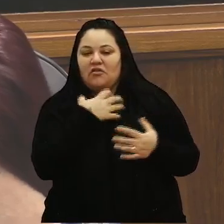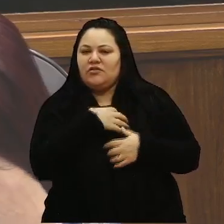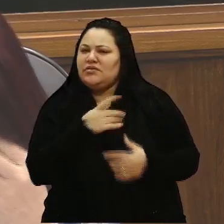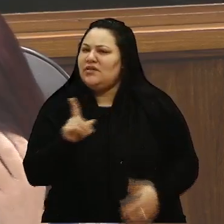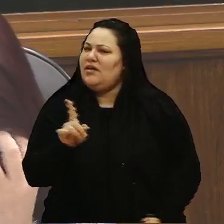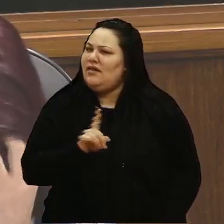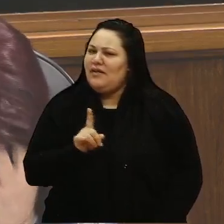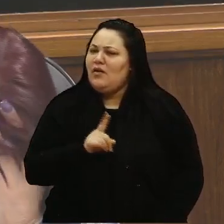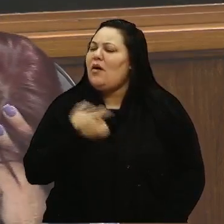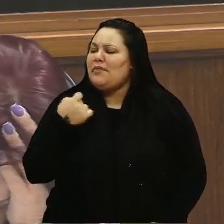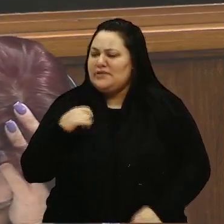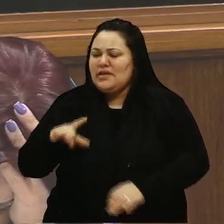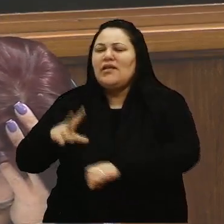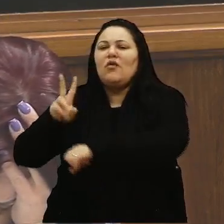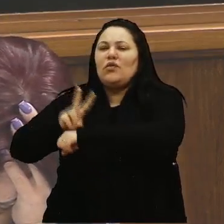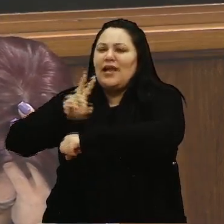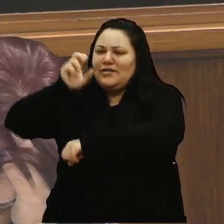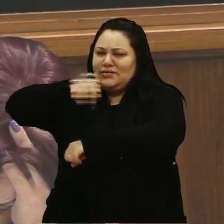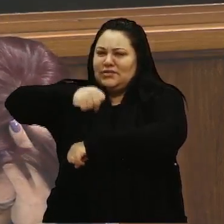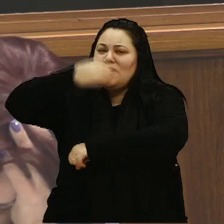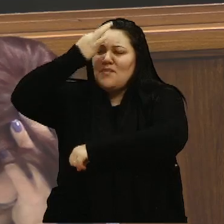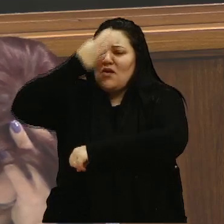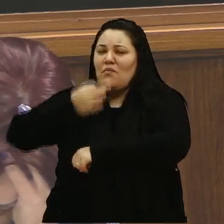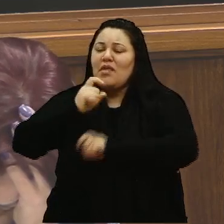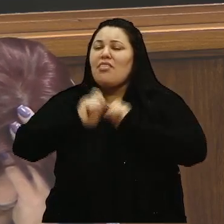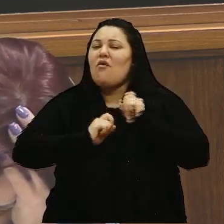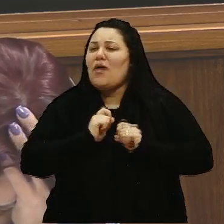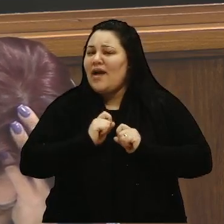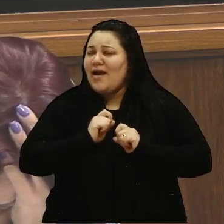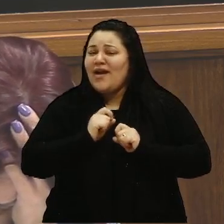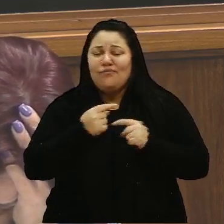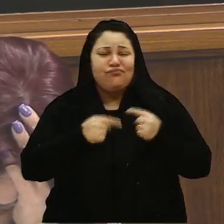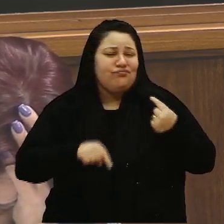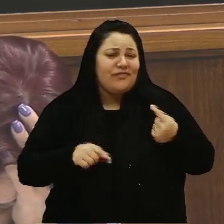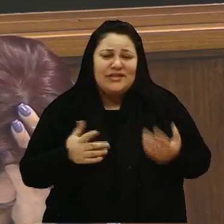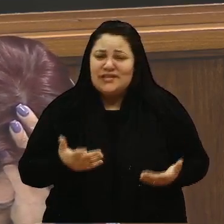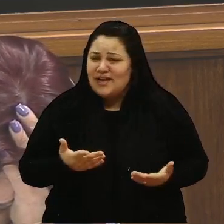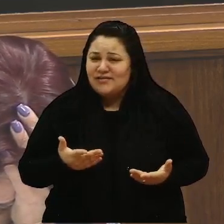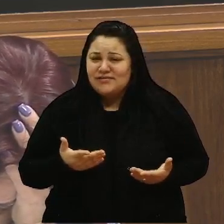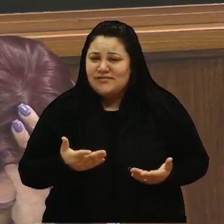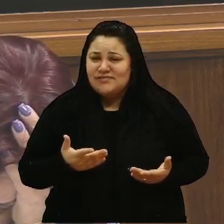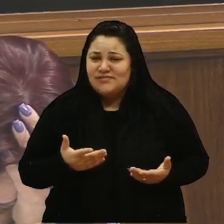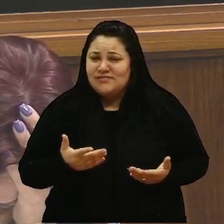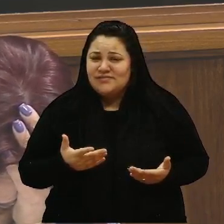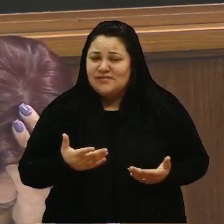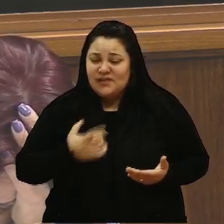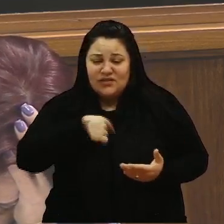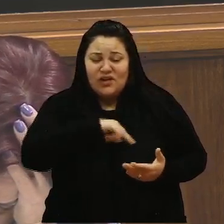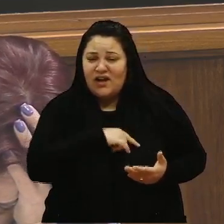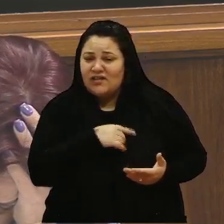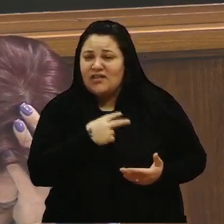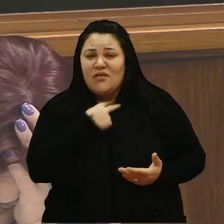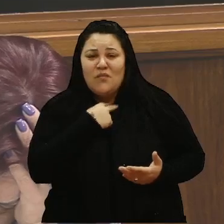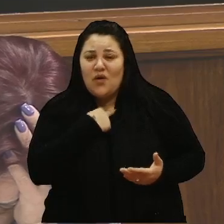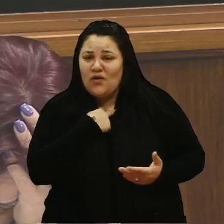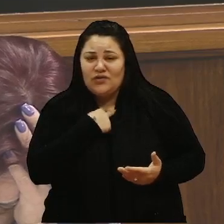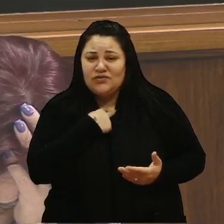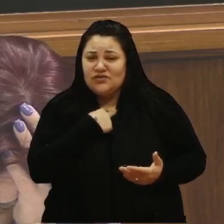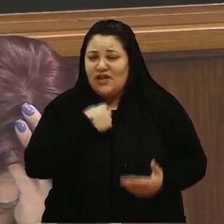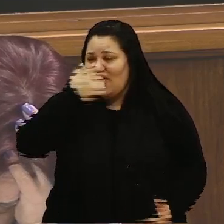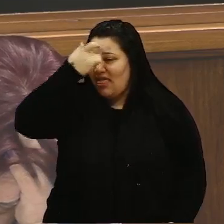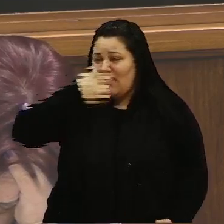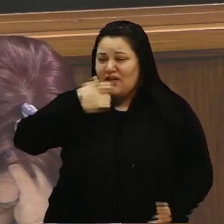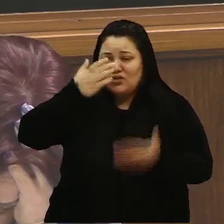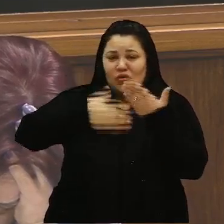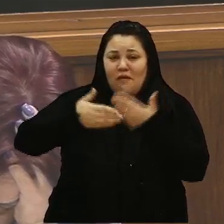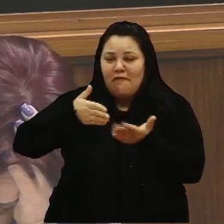o cuidado para entender que isso não vai dar certo, que a gente não vai poder contar com a honestidade de todos e